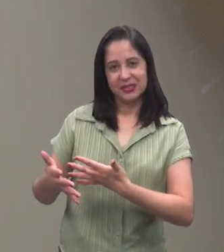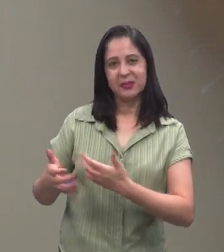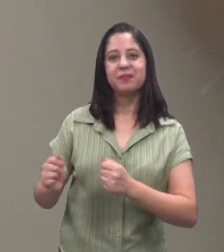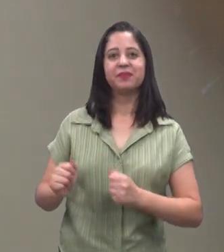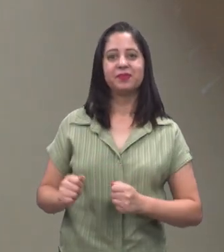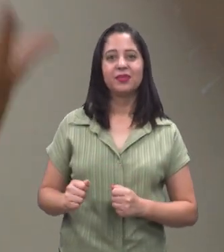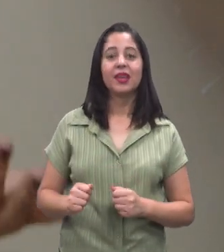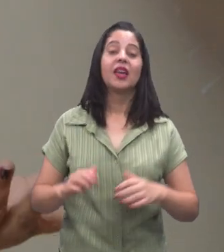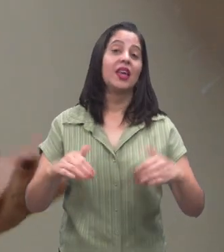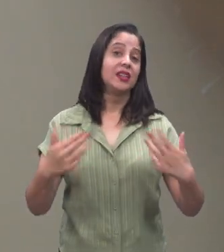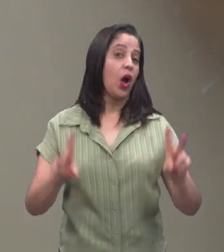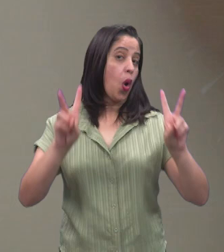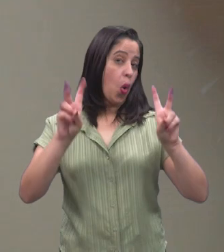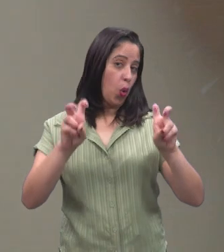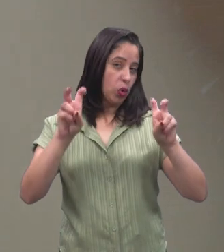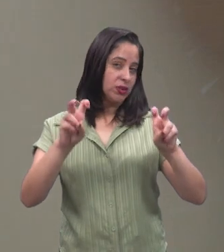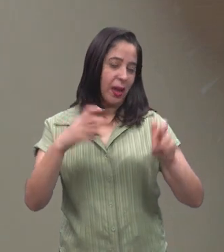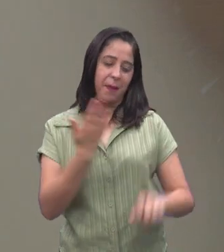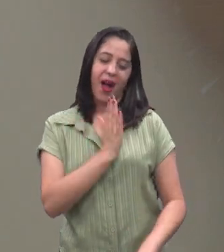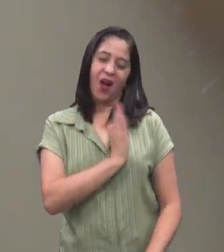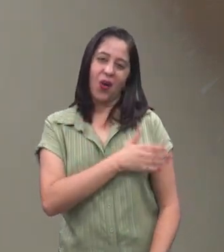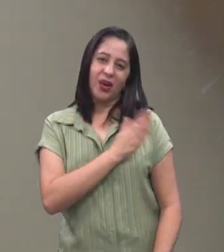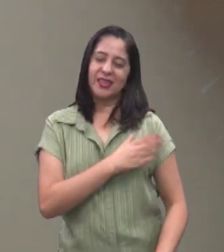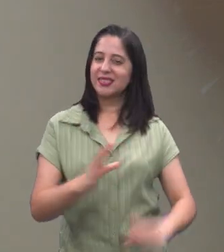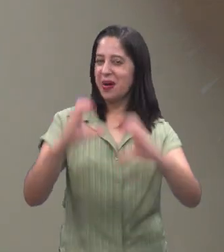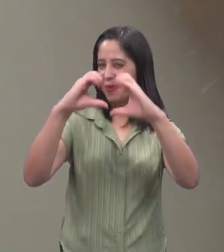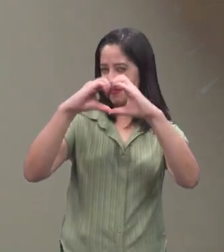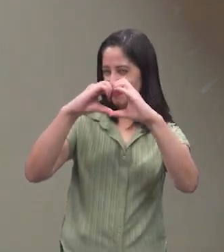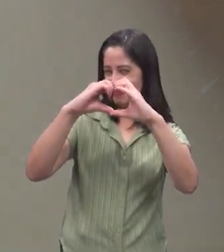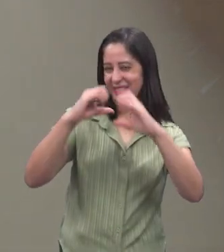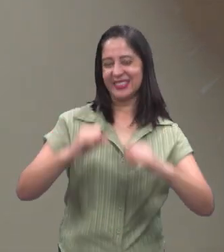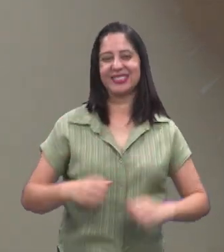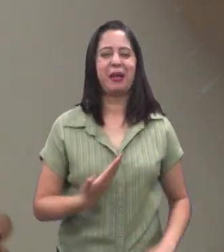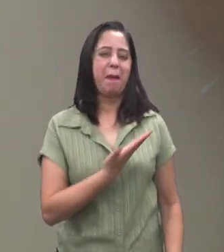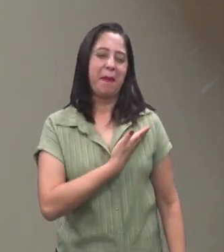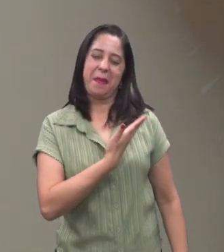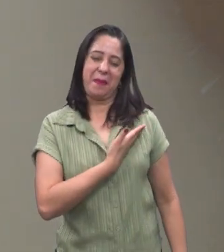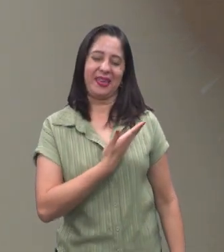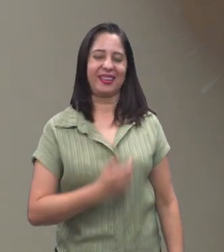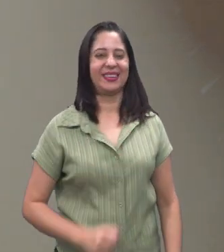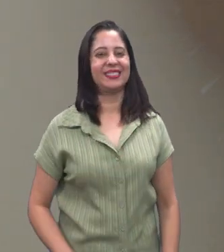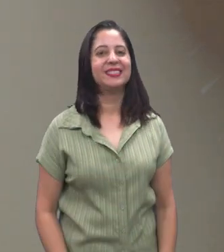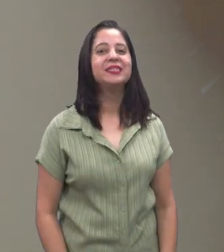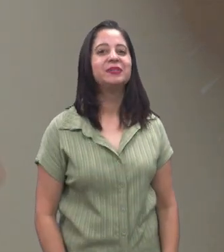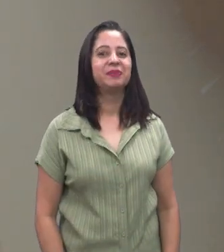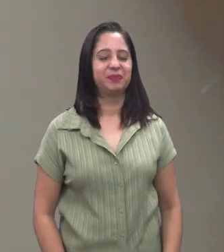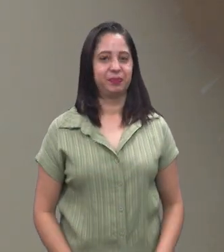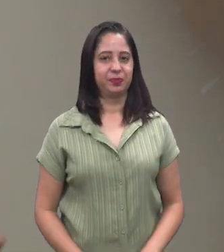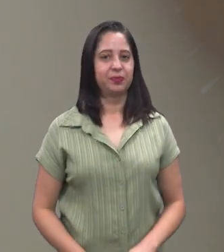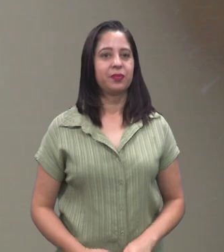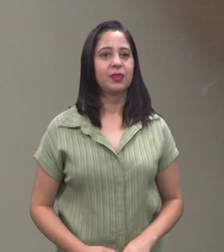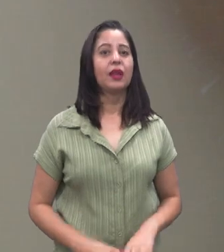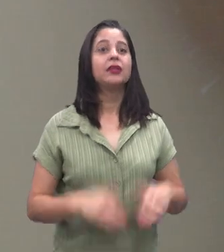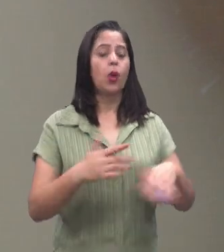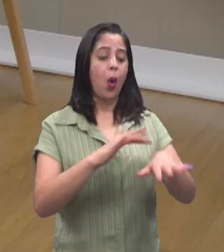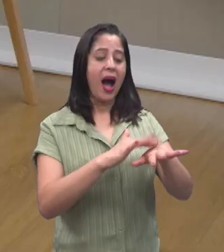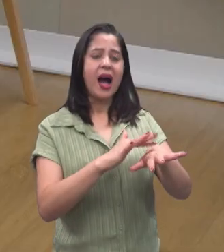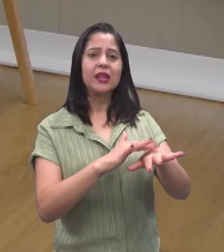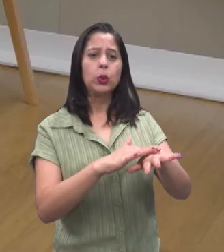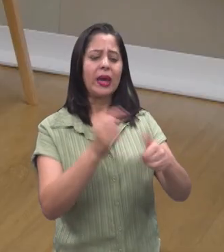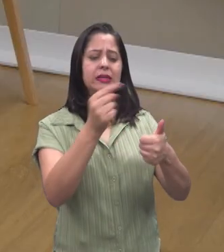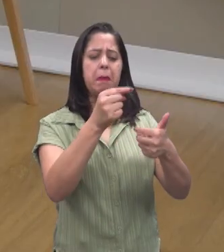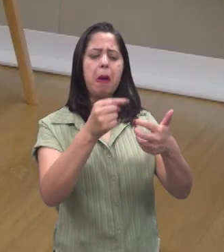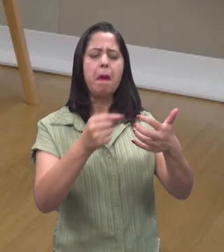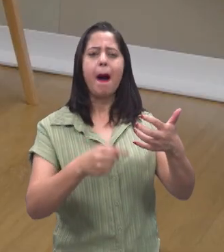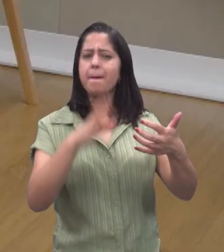com Você. Já que o tema é coração, minha amiguinha do coração. Doutor, vamos lá. Para a gente começar, quais são as doenças mais comuns